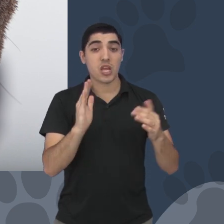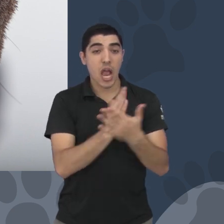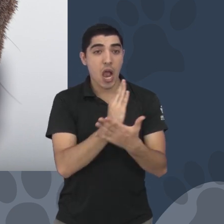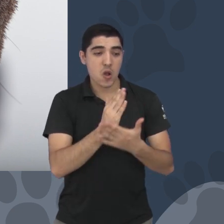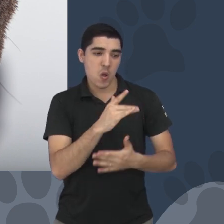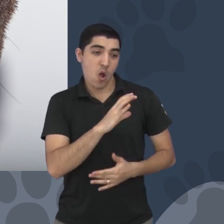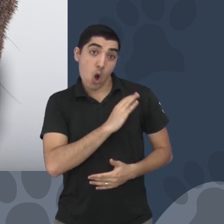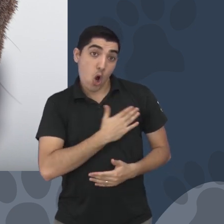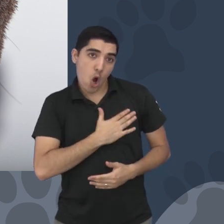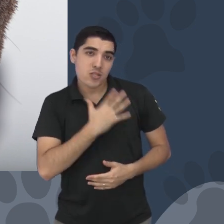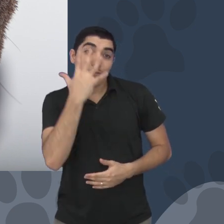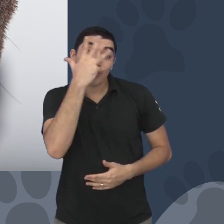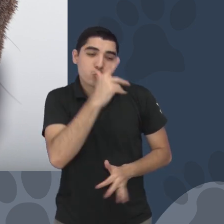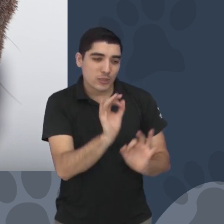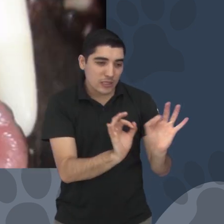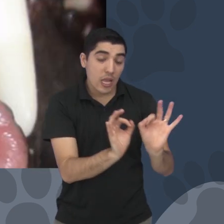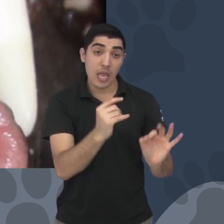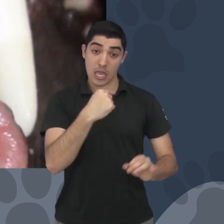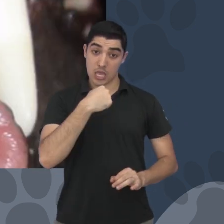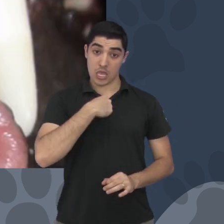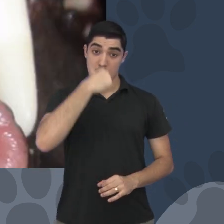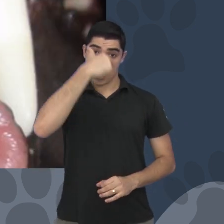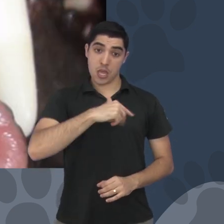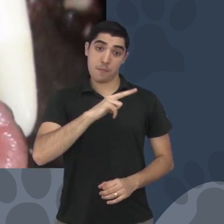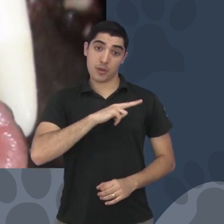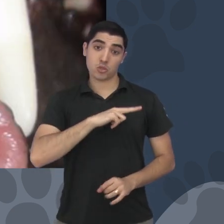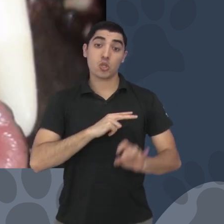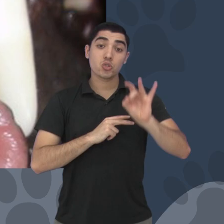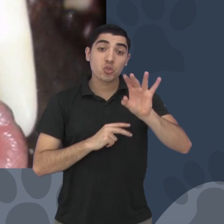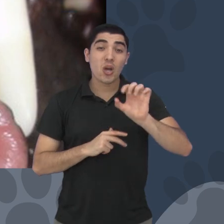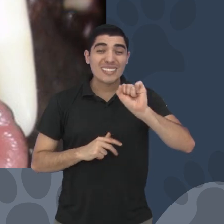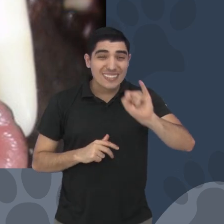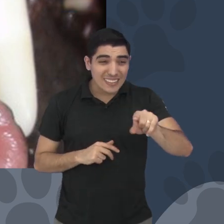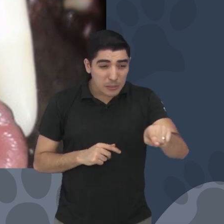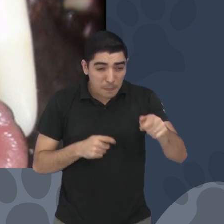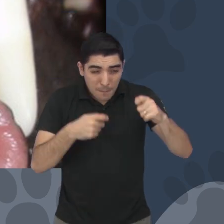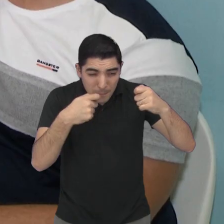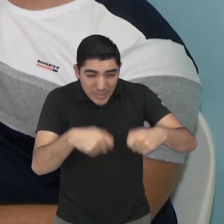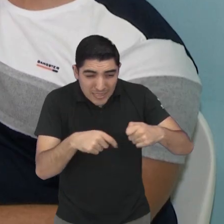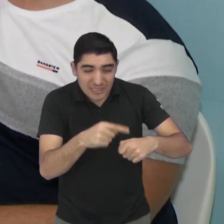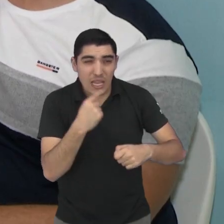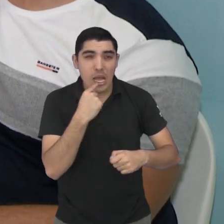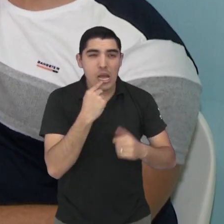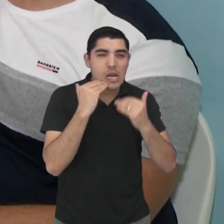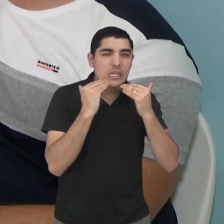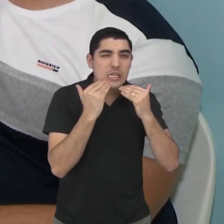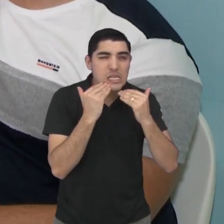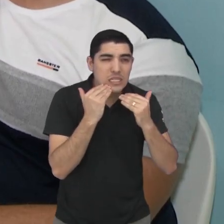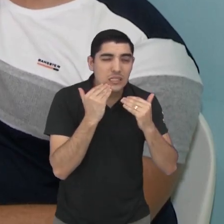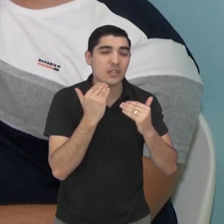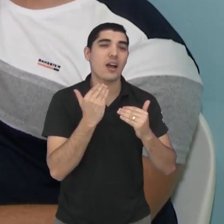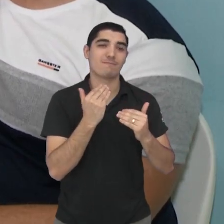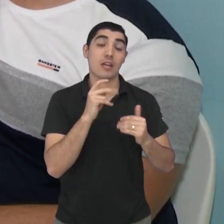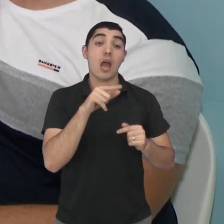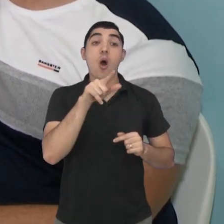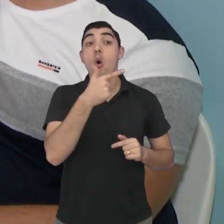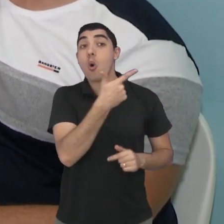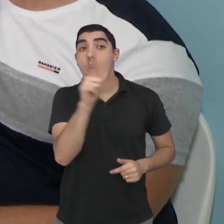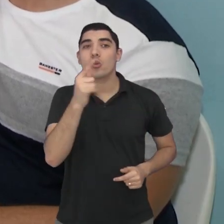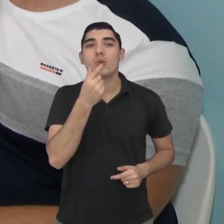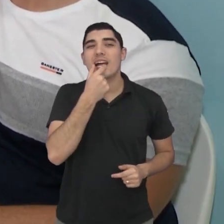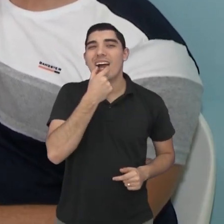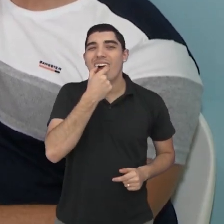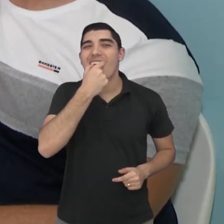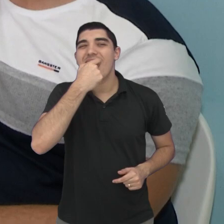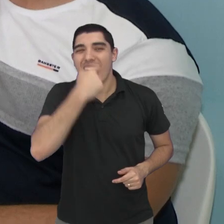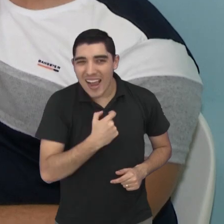eu particularmente procuro fazer só num caso de correção de função. Os implantes, eles são mais difíceis eles podem